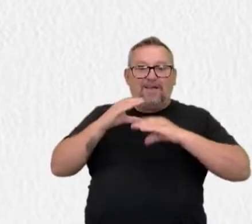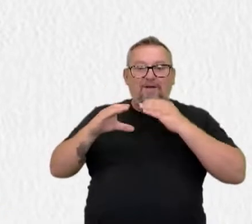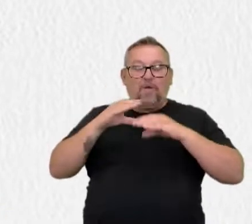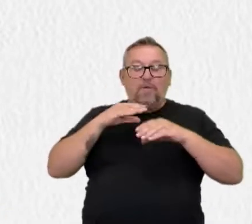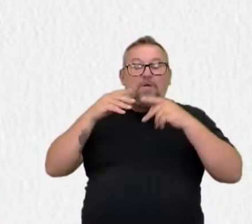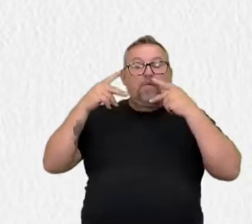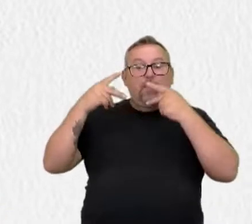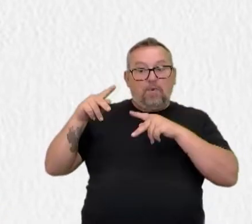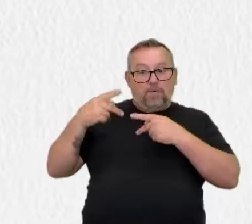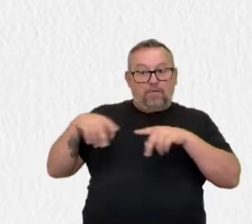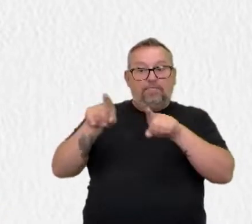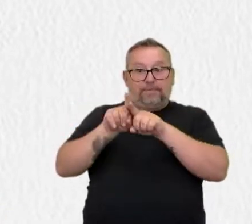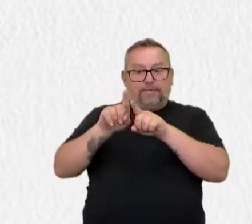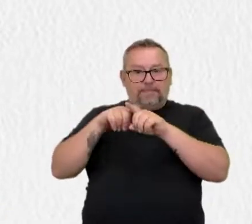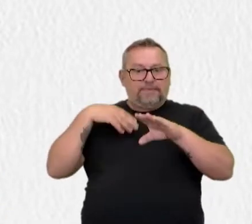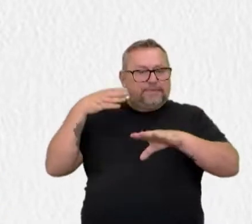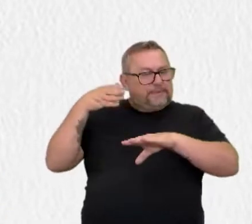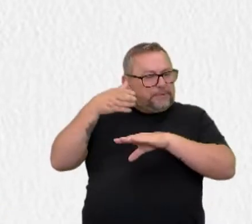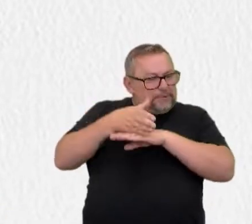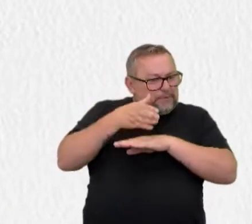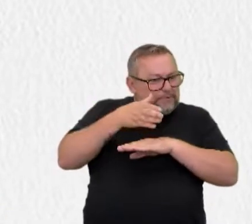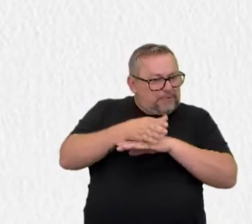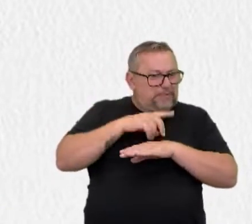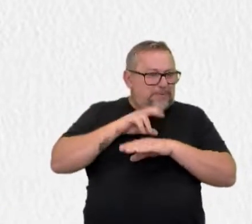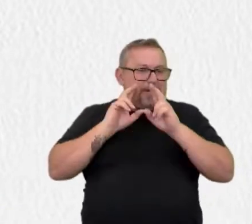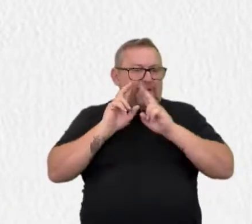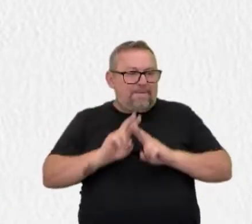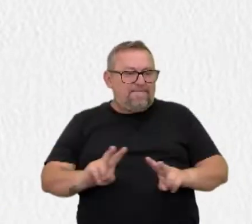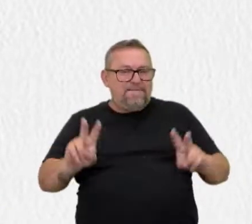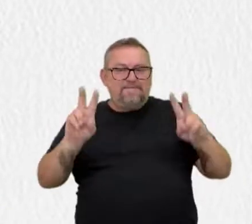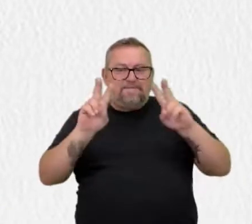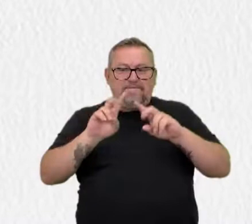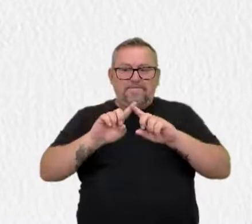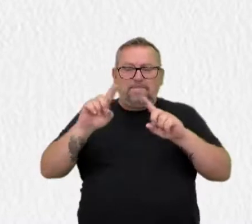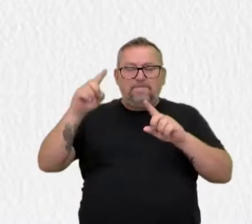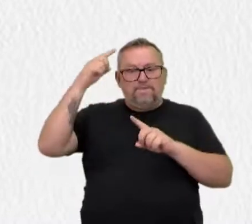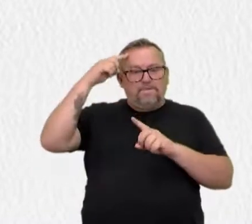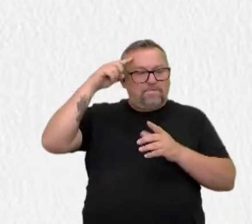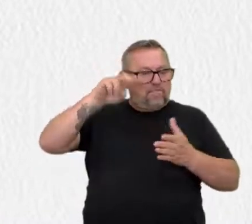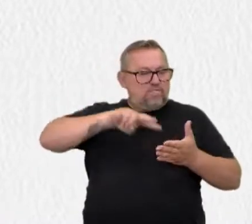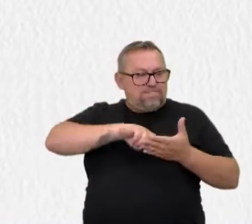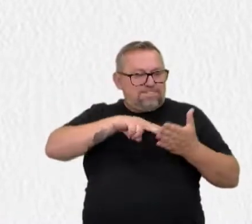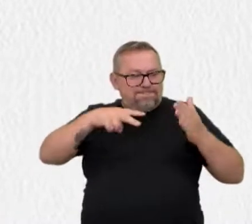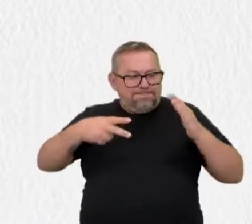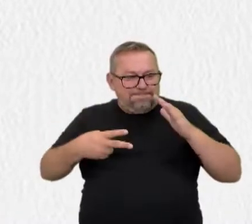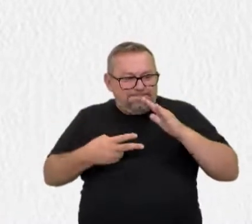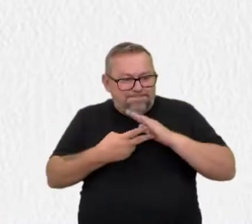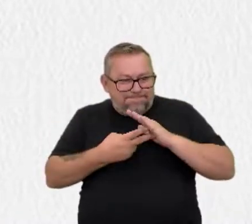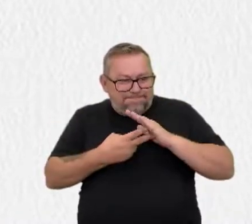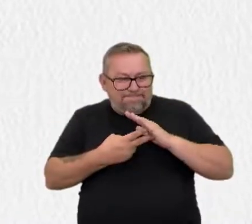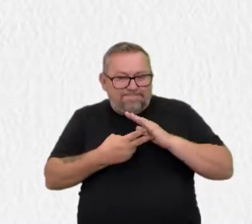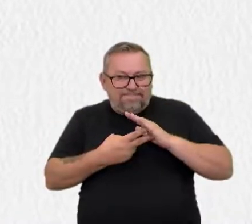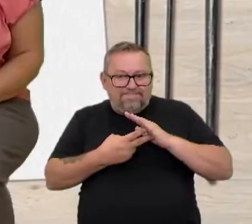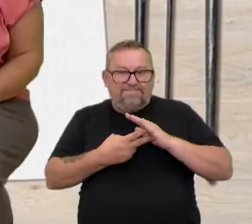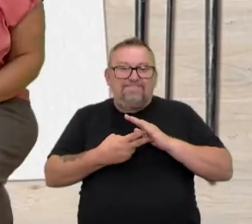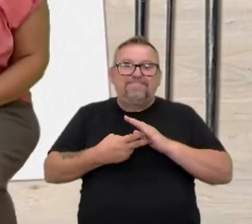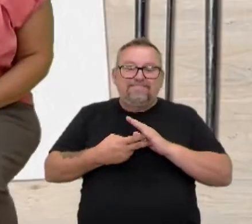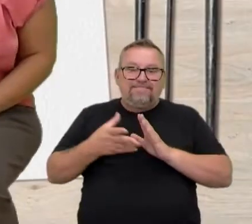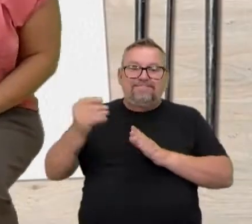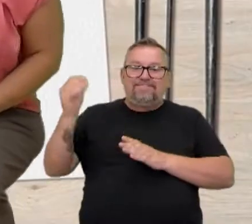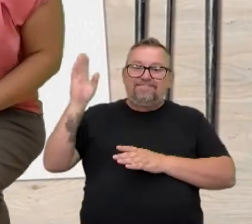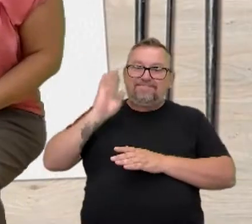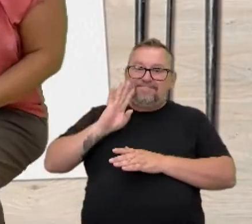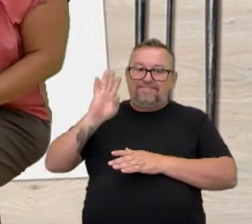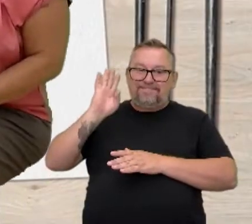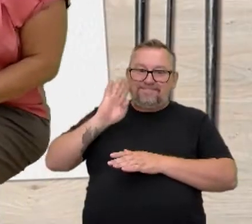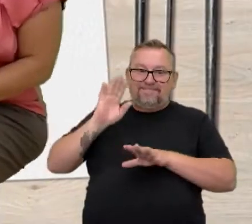publicitária não entra dentro dessa perspectiva com a intencionalidade de reprodução? É até bacana que